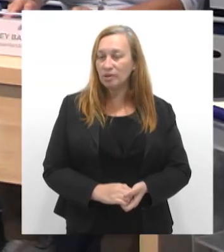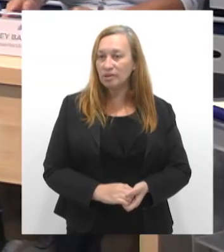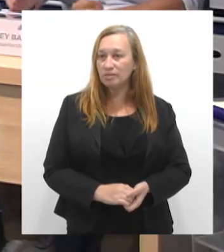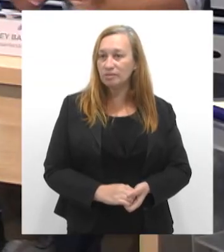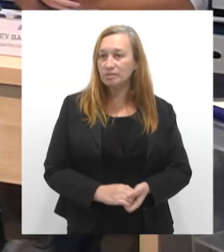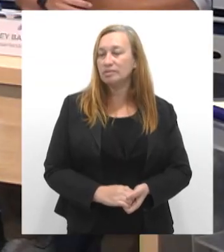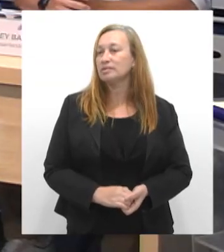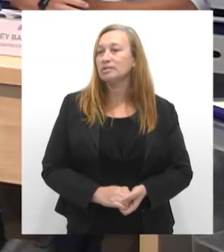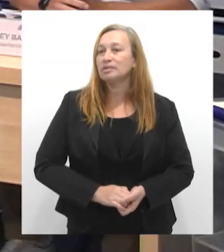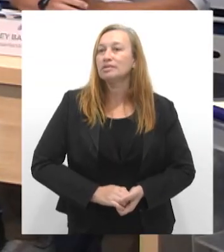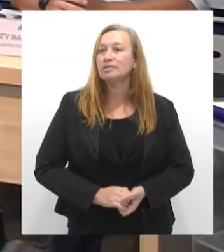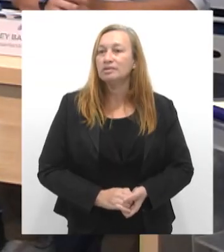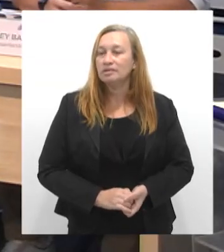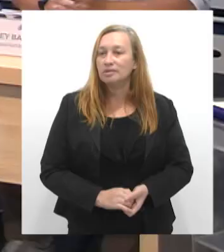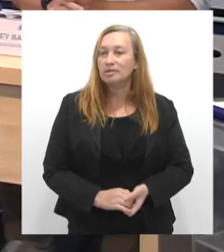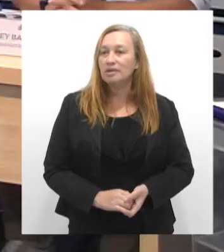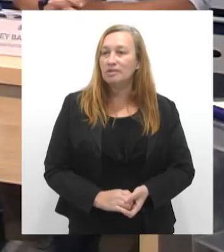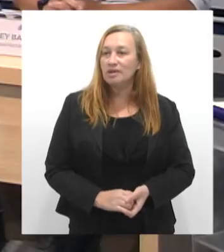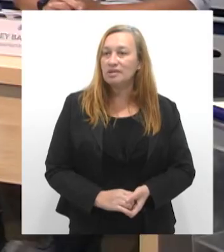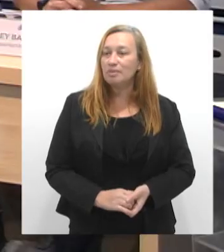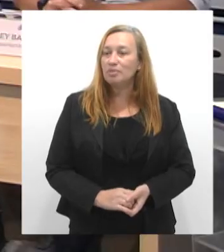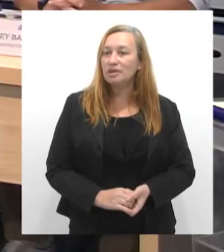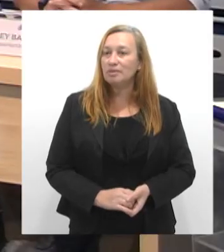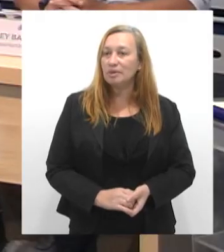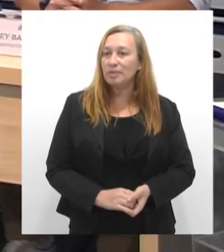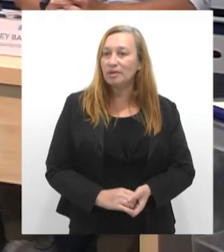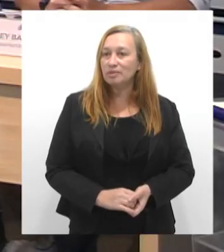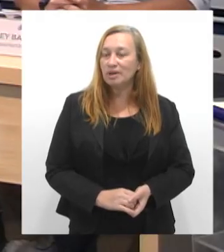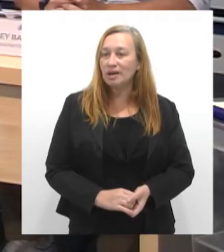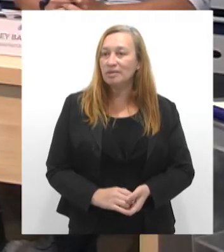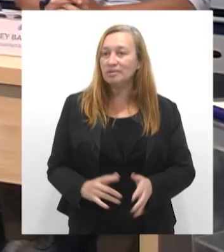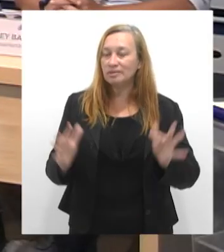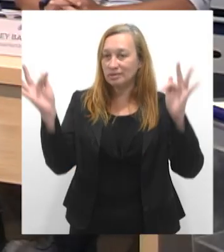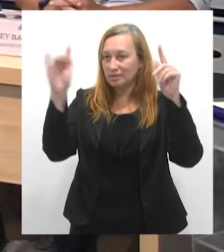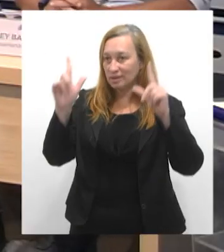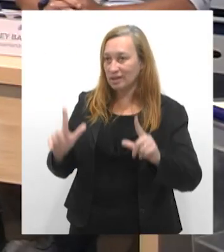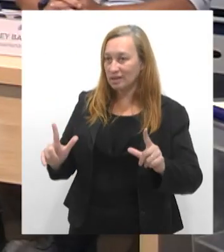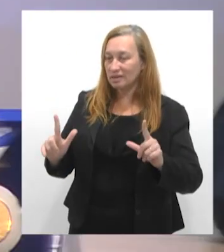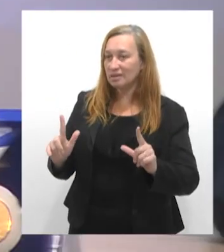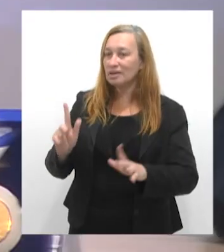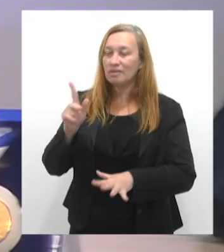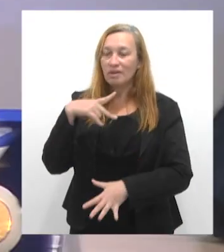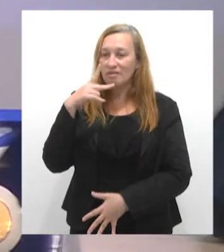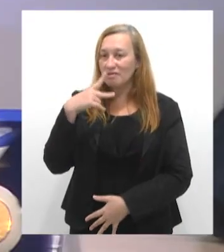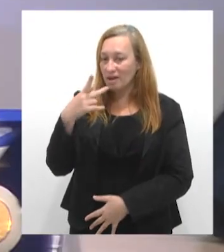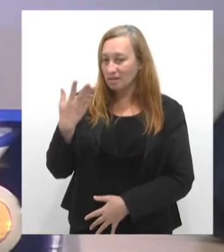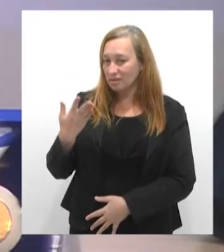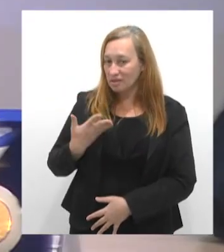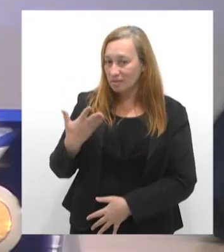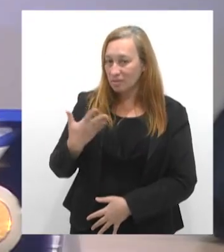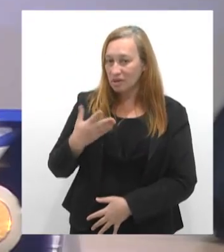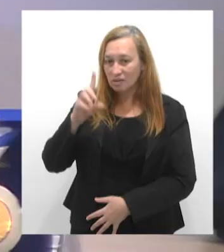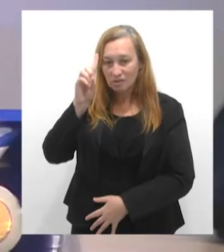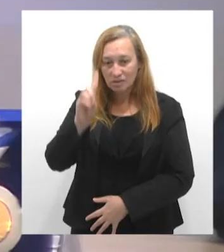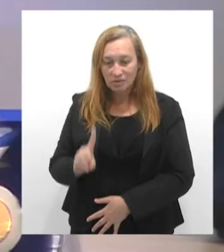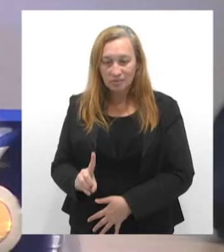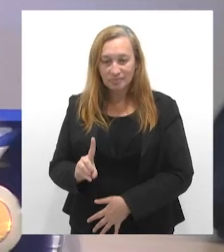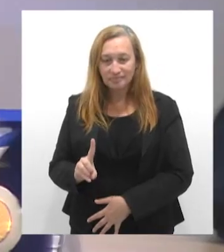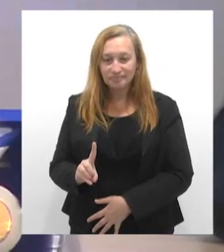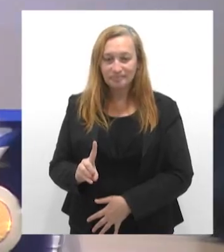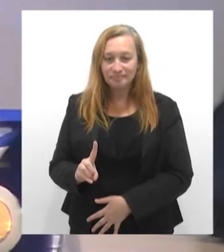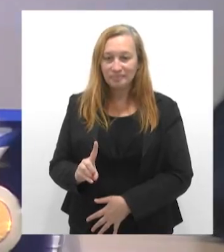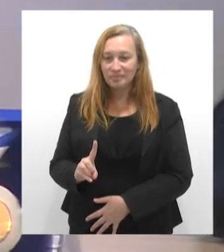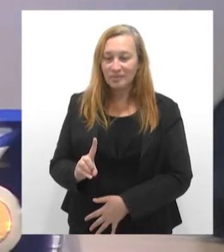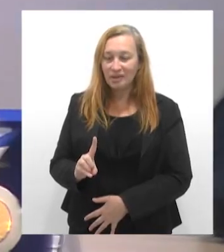Bom, fiquei feliz com o discurso do nosso diretor da escola, o